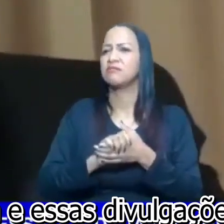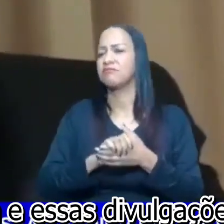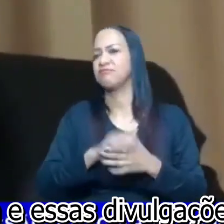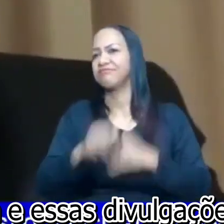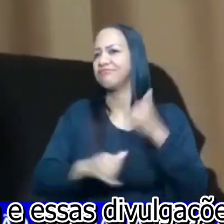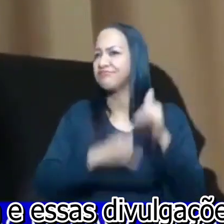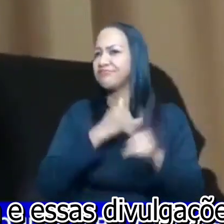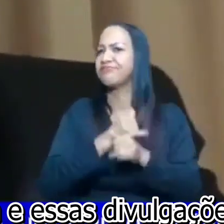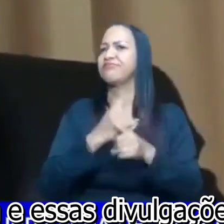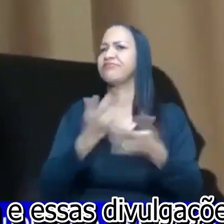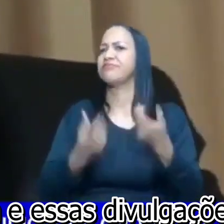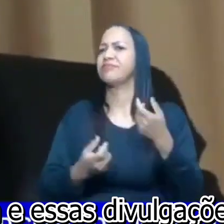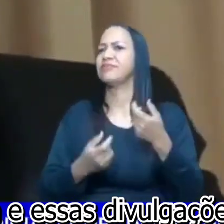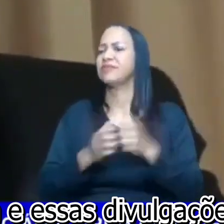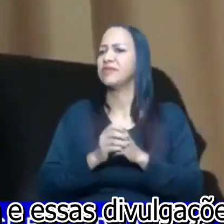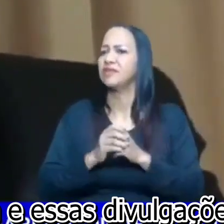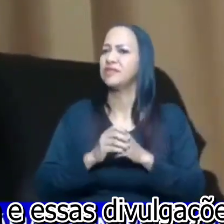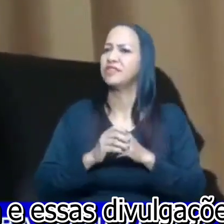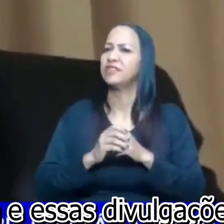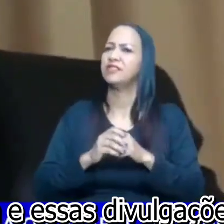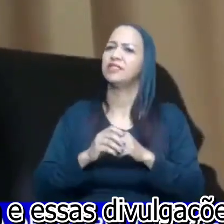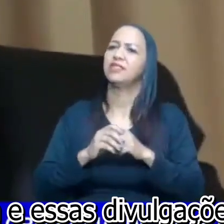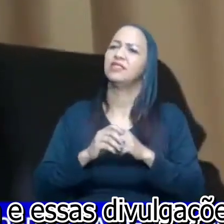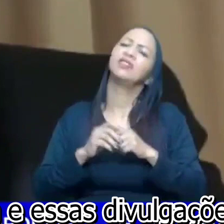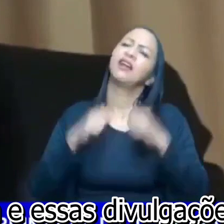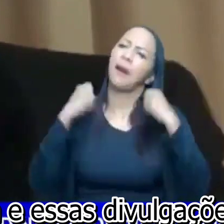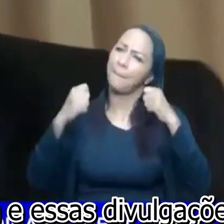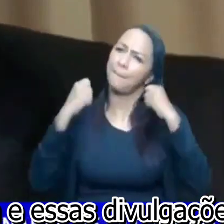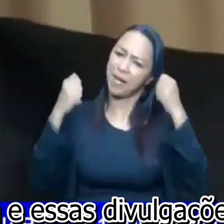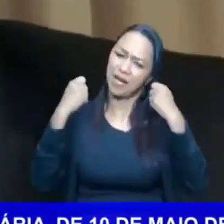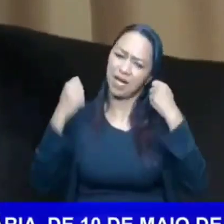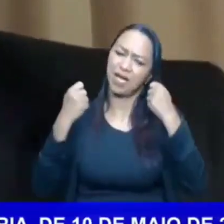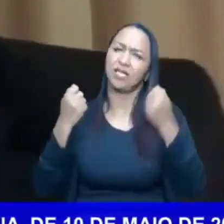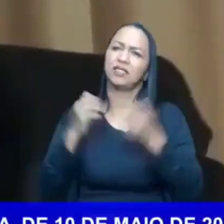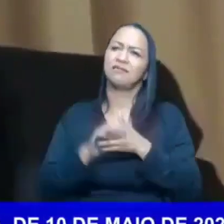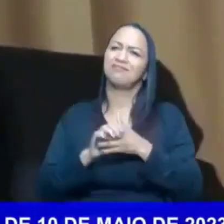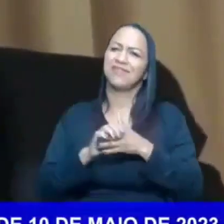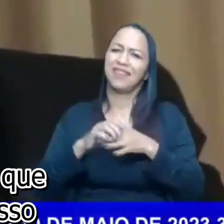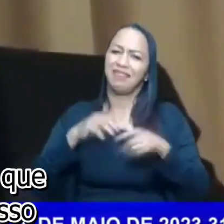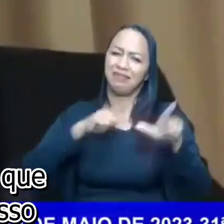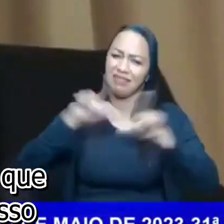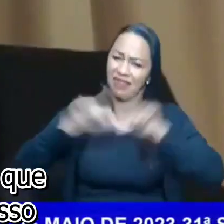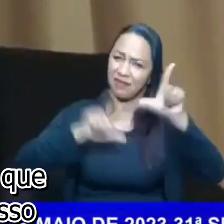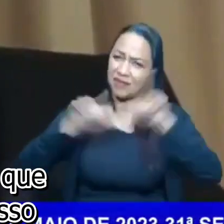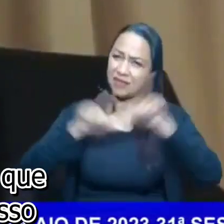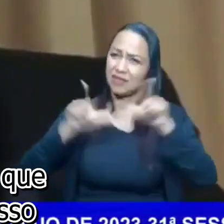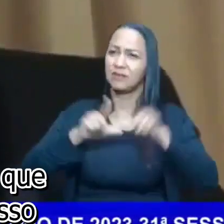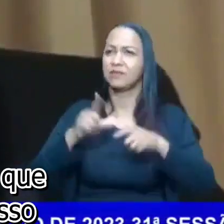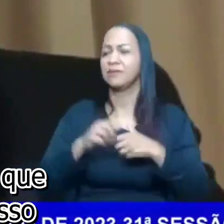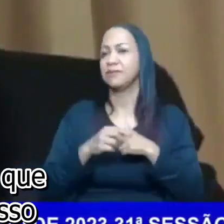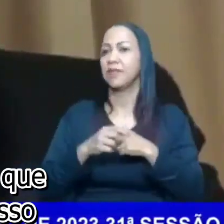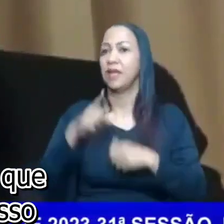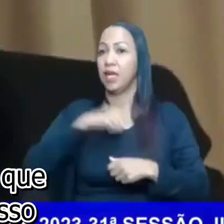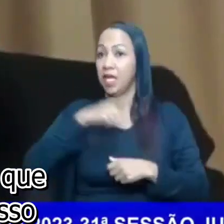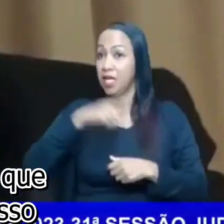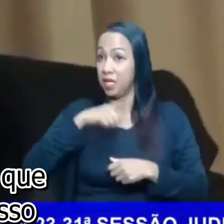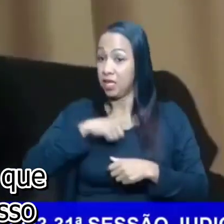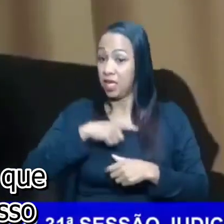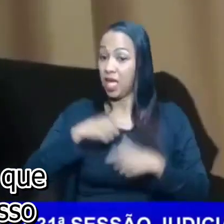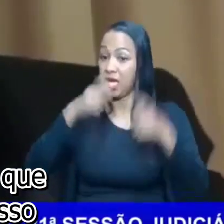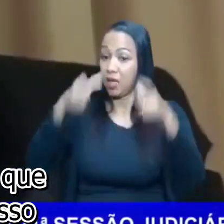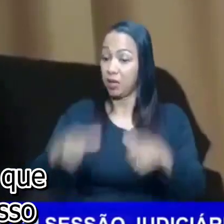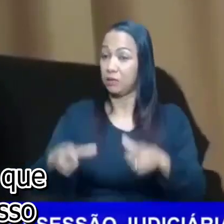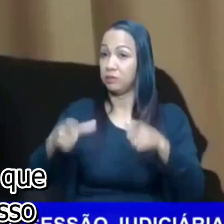durante a campanha de propaganda e essas divulgações, tem escritórios de propaganda e mídia